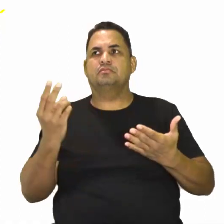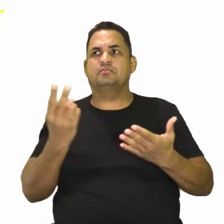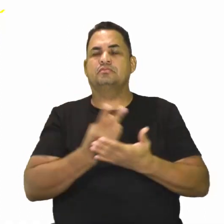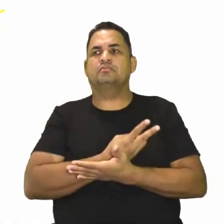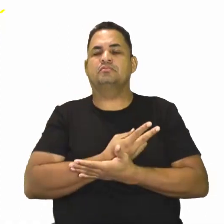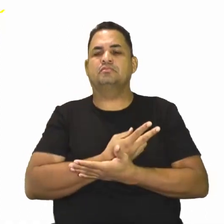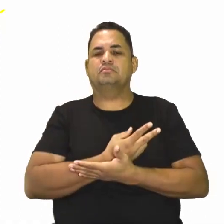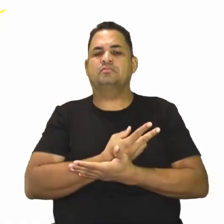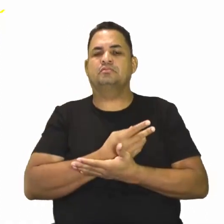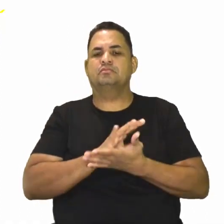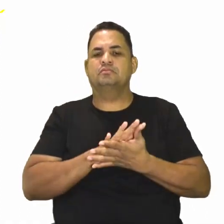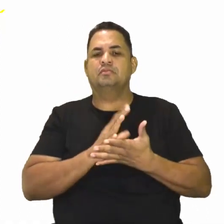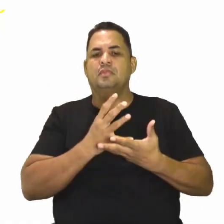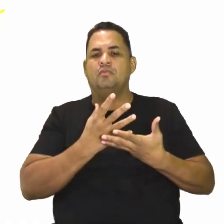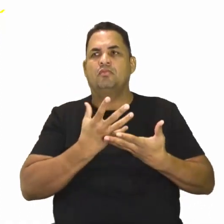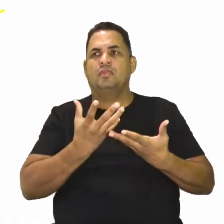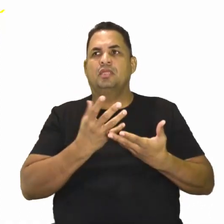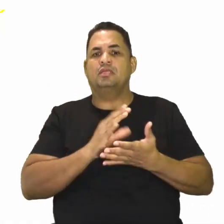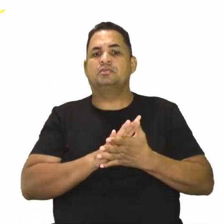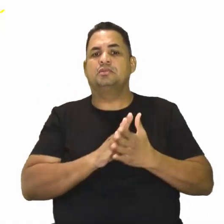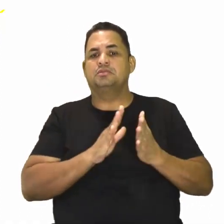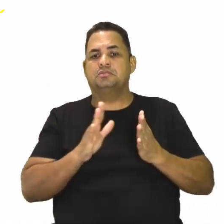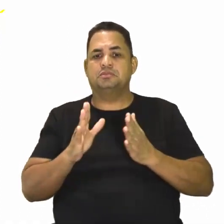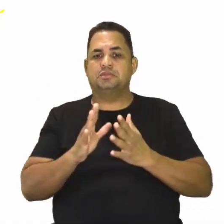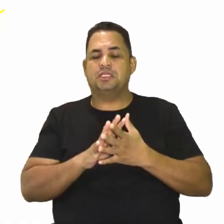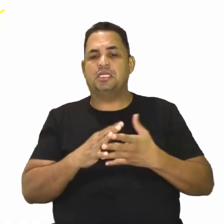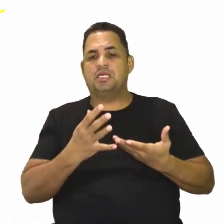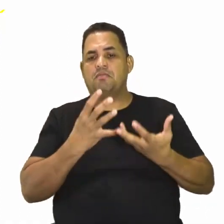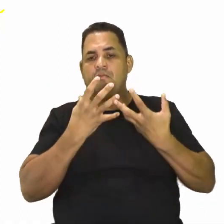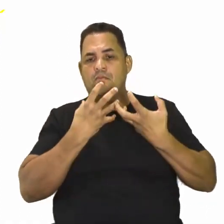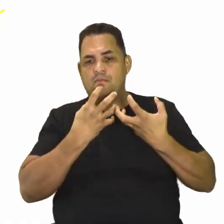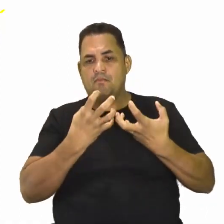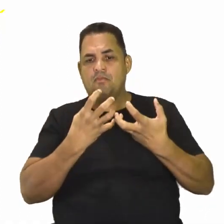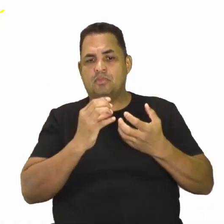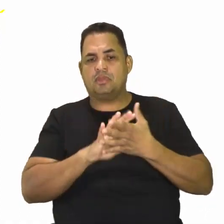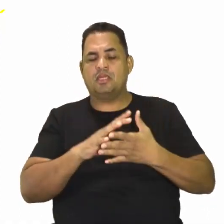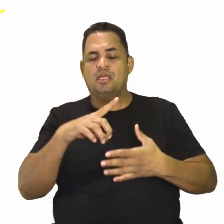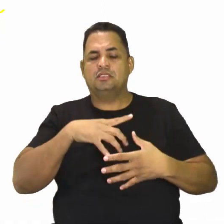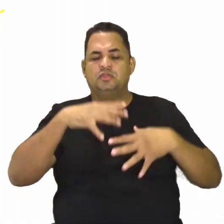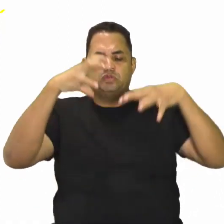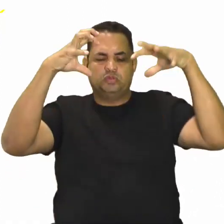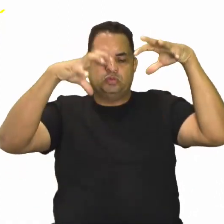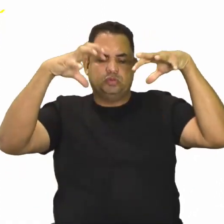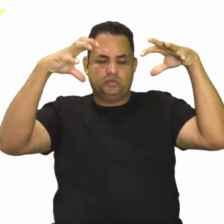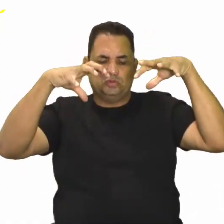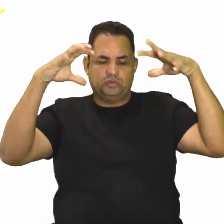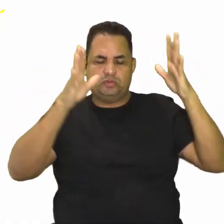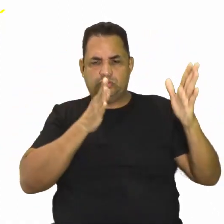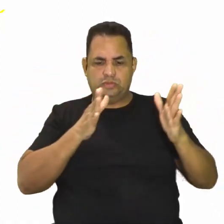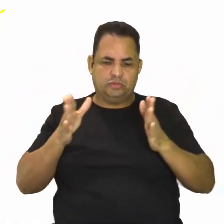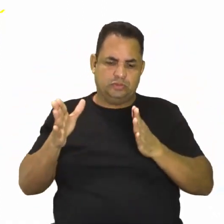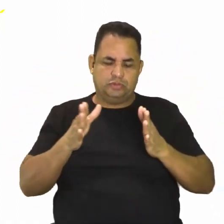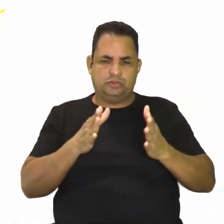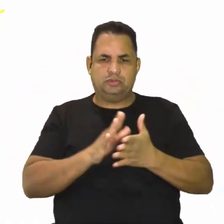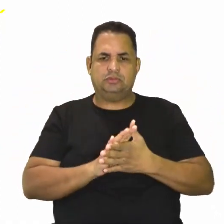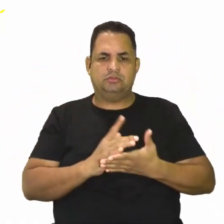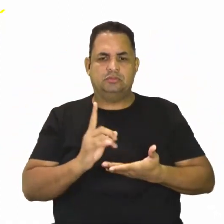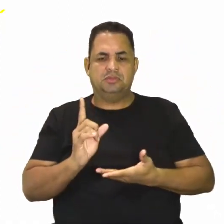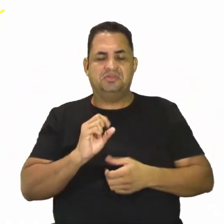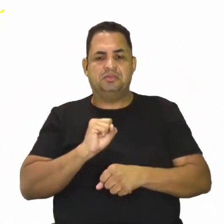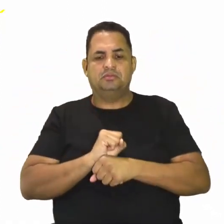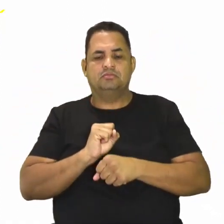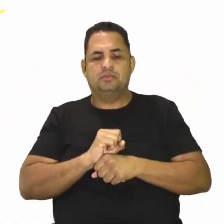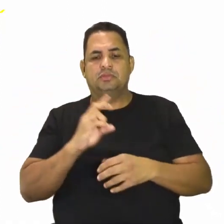ocorre uma estiagem mais prolongada, ou ocorre, então, chuvas em determinados períodos do ano que não são esperados, que